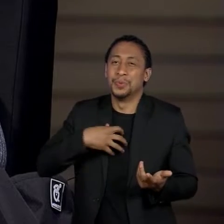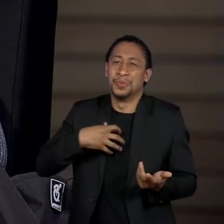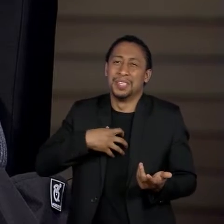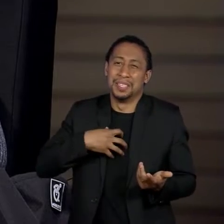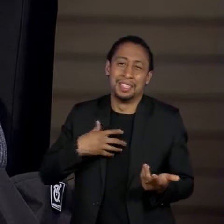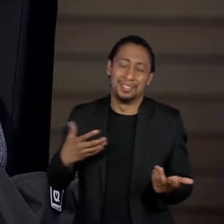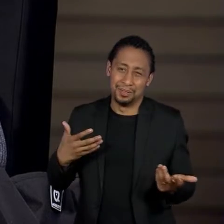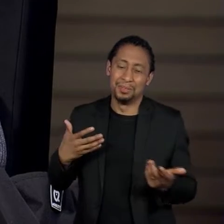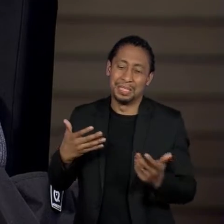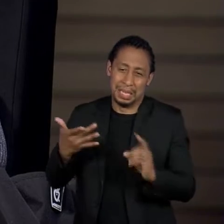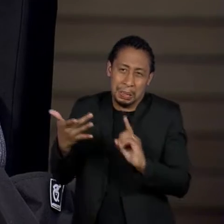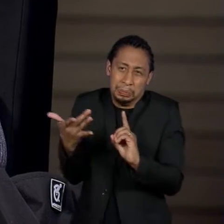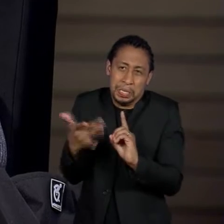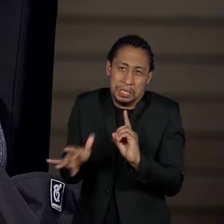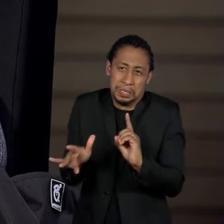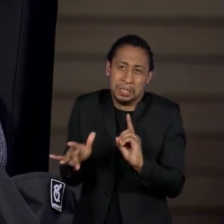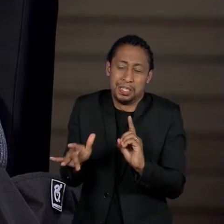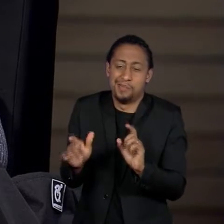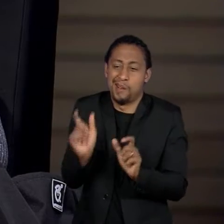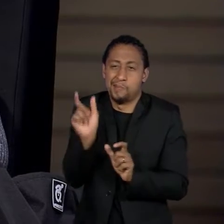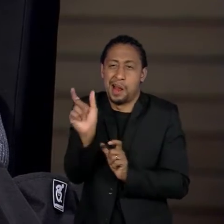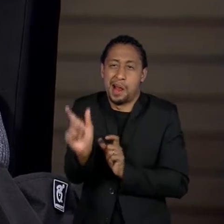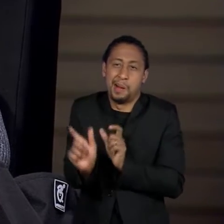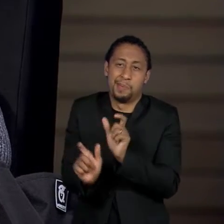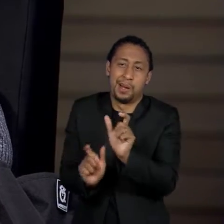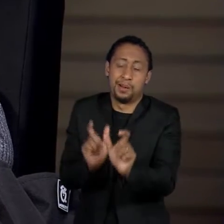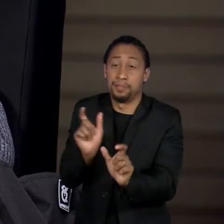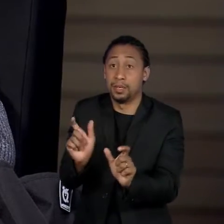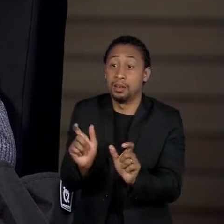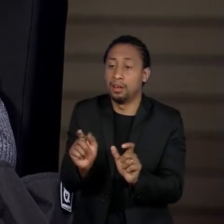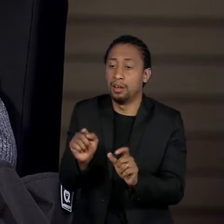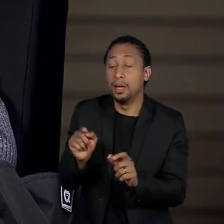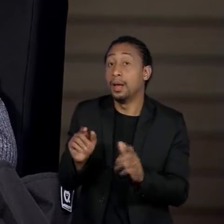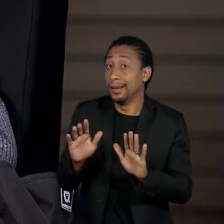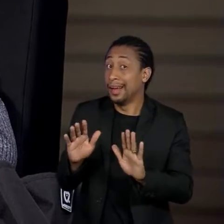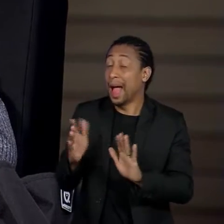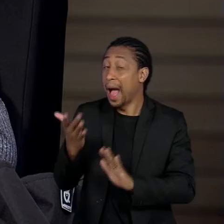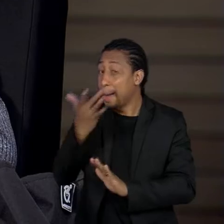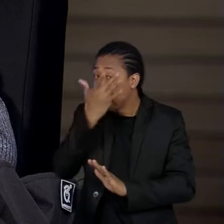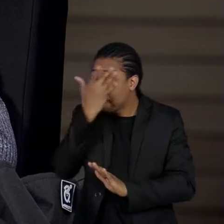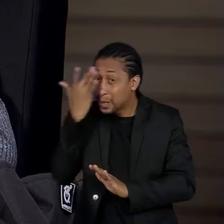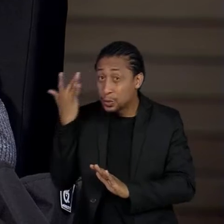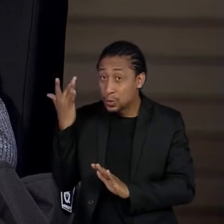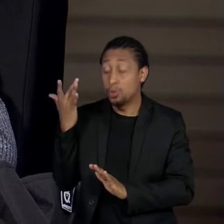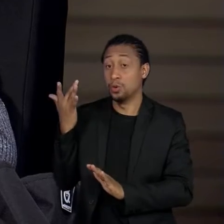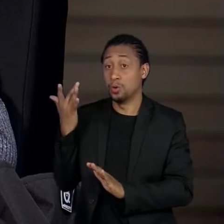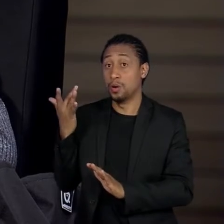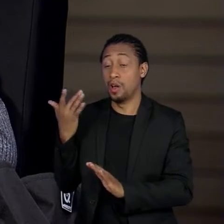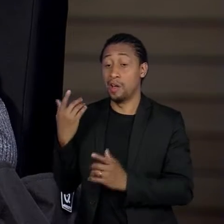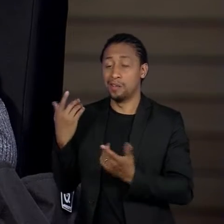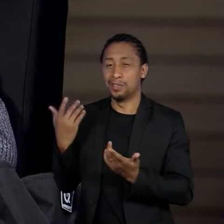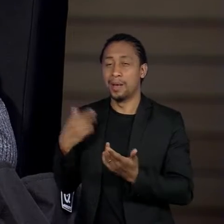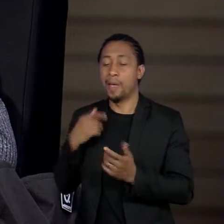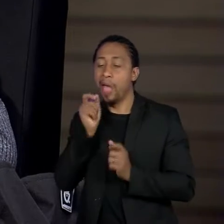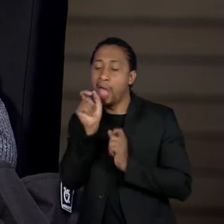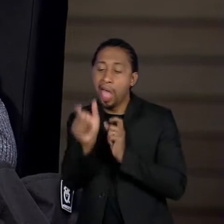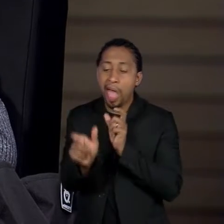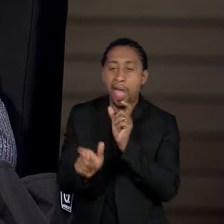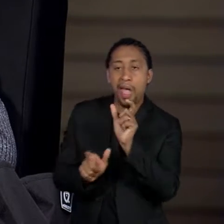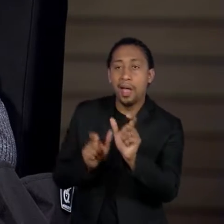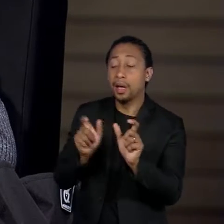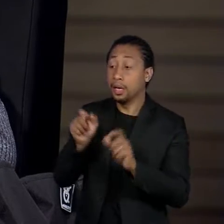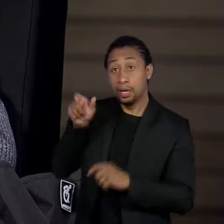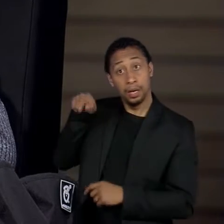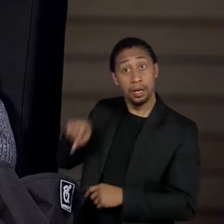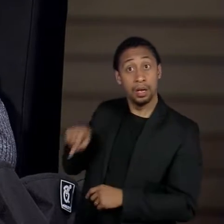essas falas, elas falam muito mais sobre a pessoa sem deficiência, de como ela não conseguiria